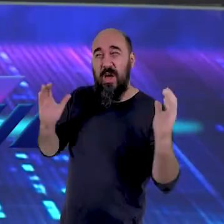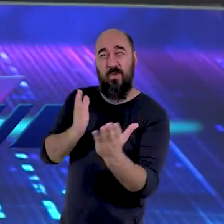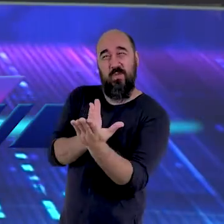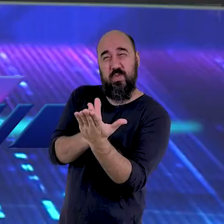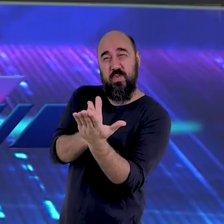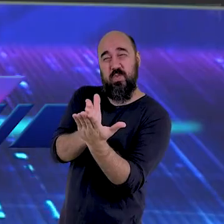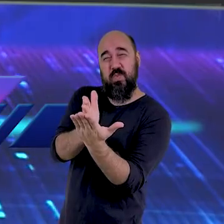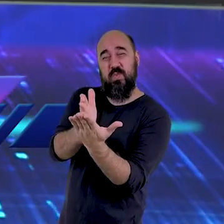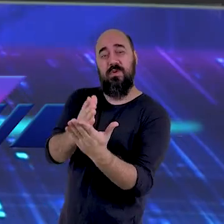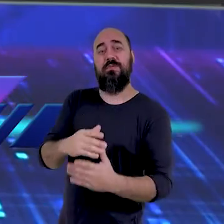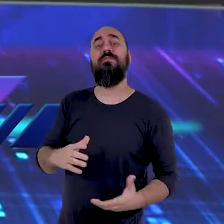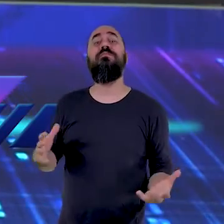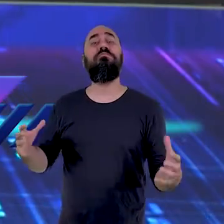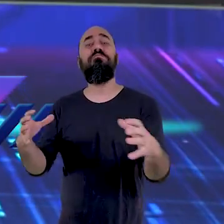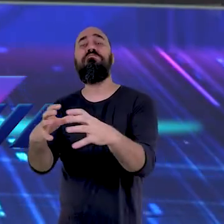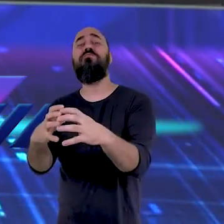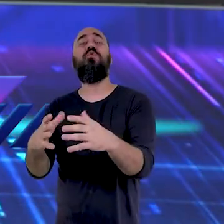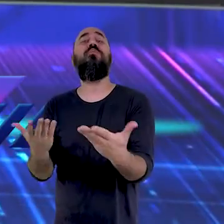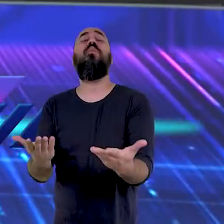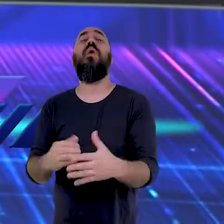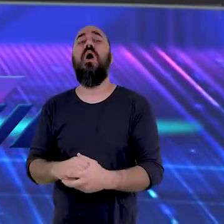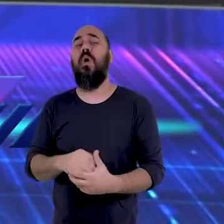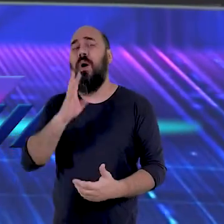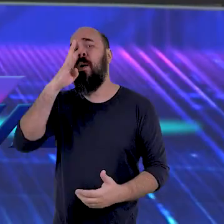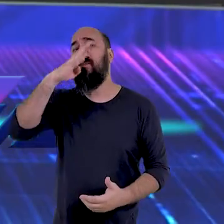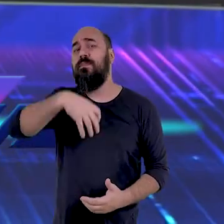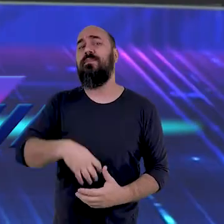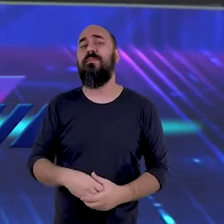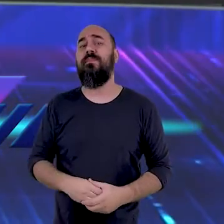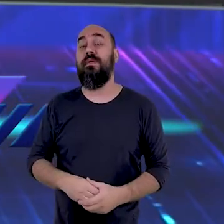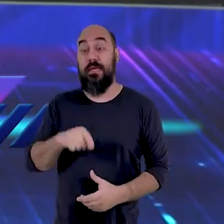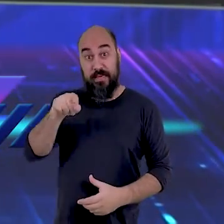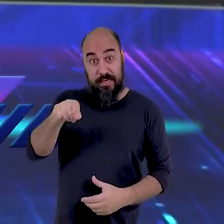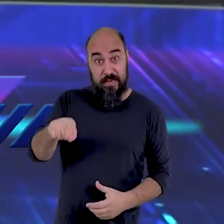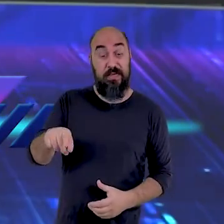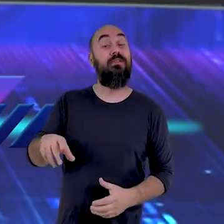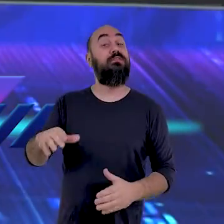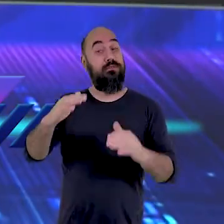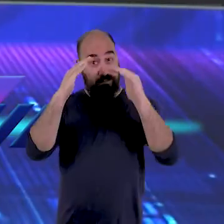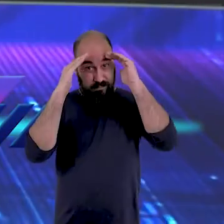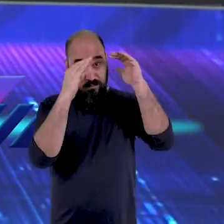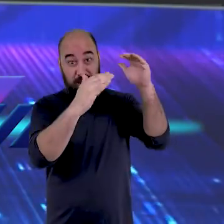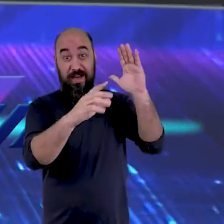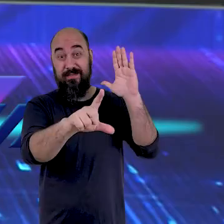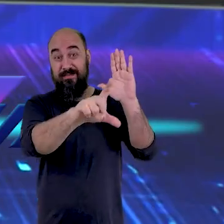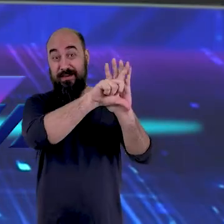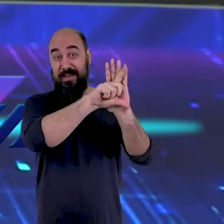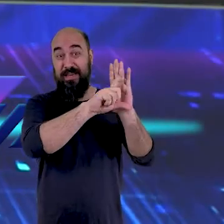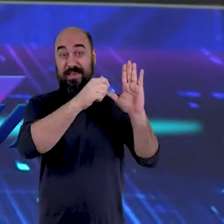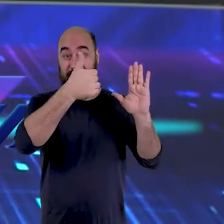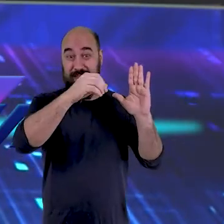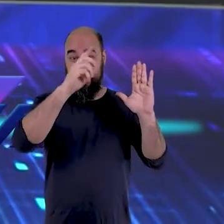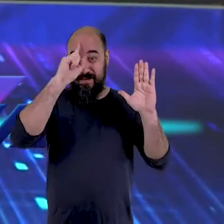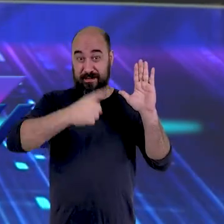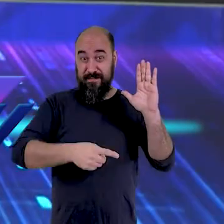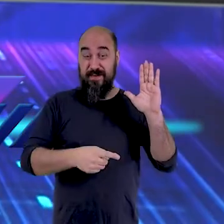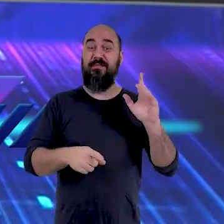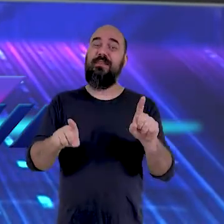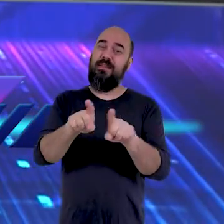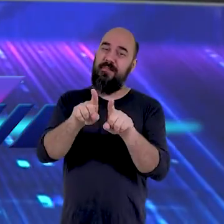são esses que perseveram? Os que guardam os mandamentos de Deus e a fé em